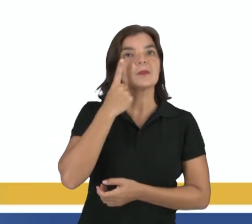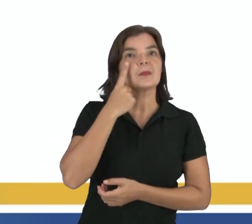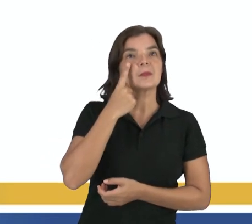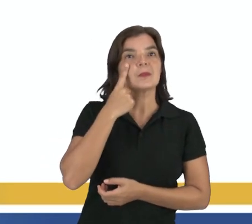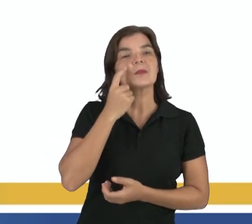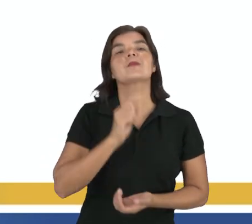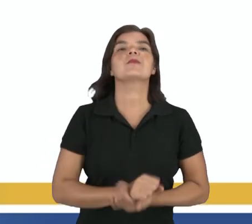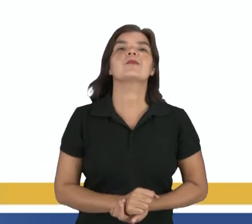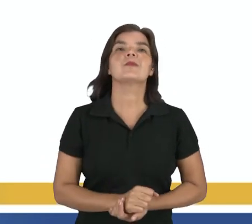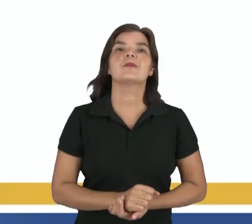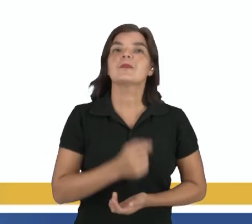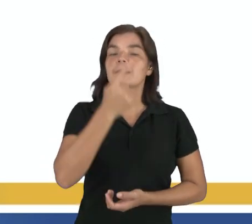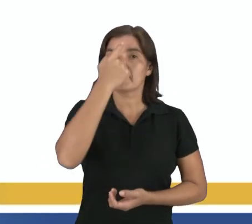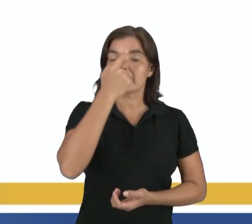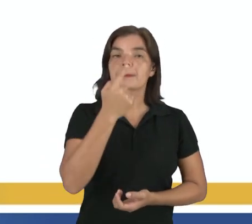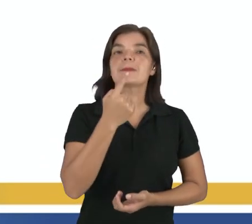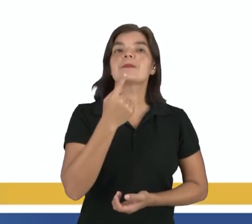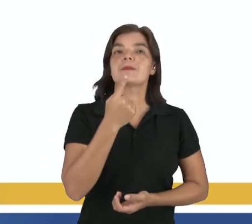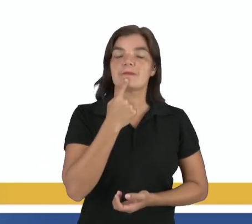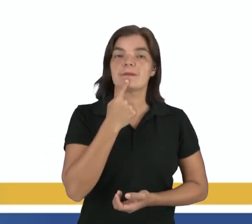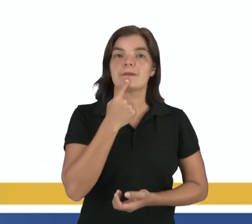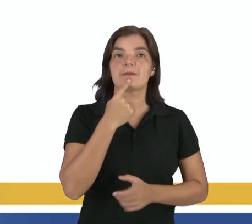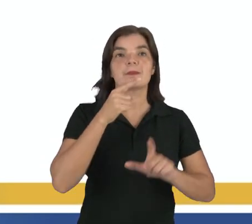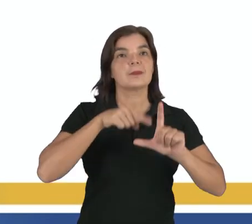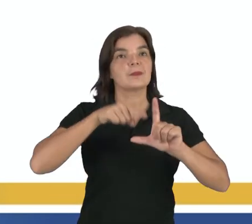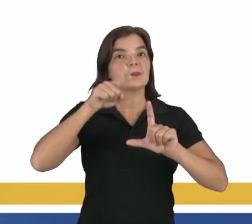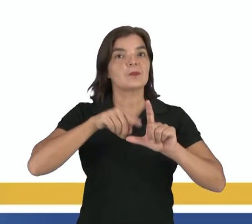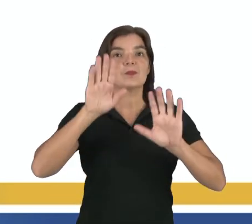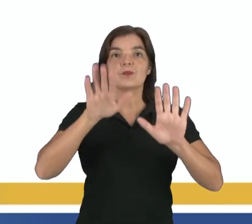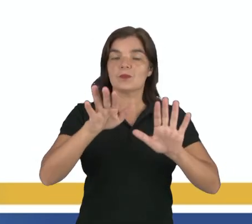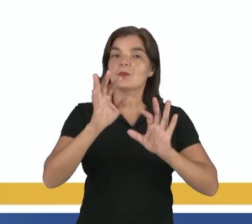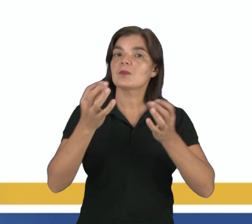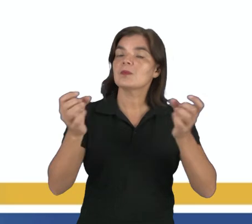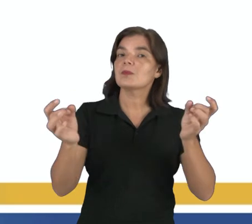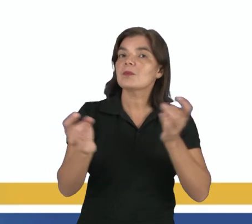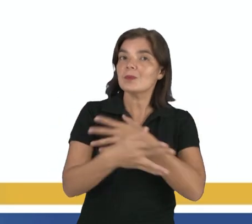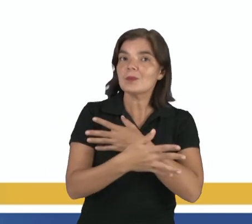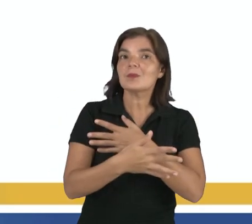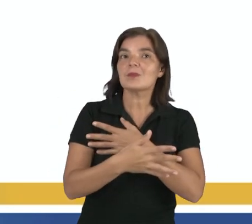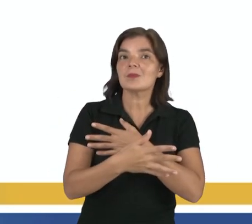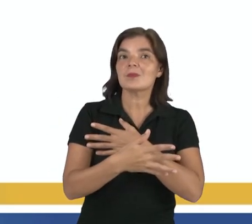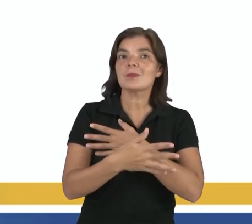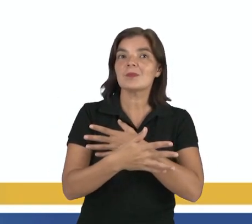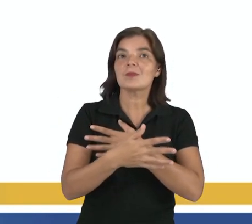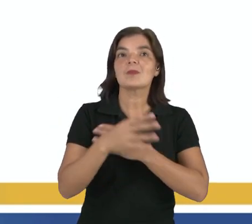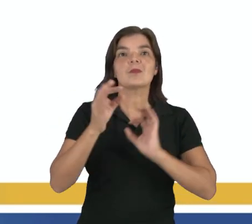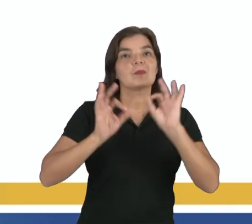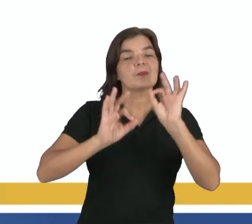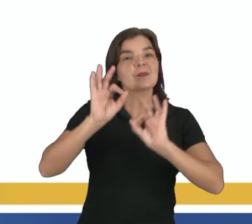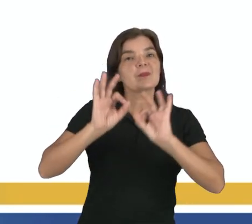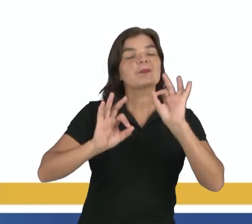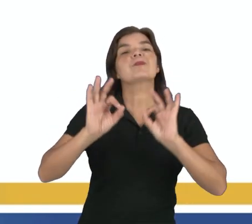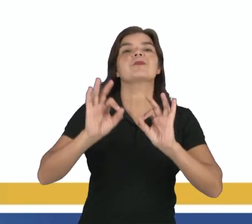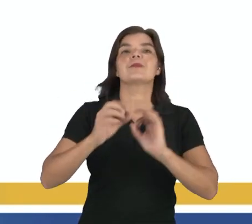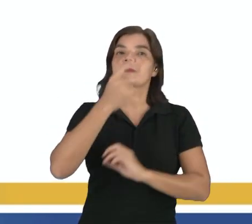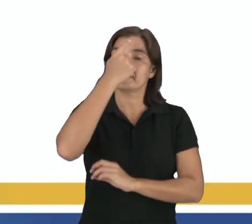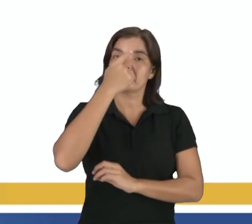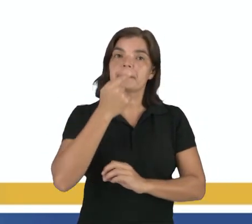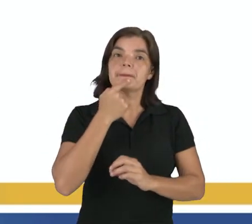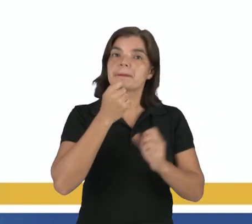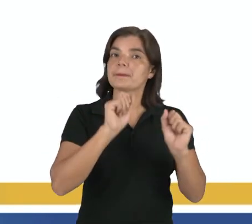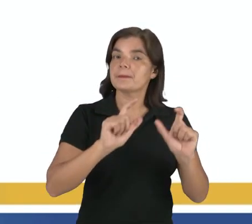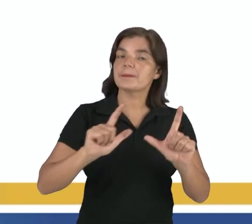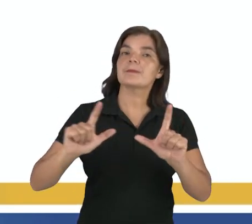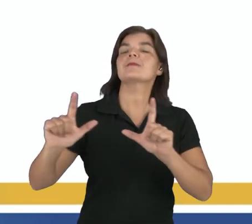observar que ele aparecerá um gráfico já produzido conforme descrito na imagem que